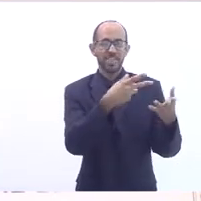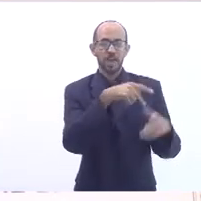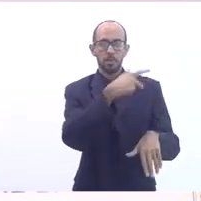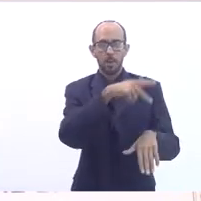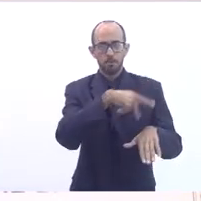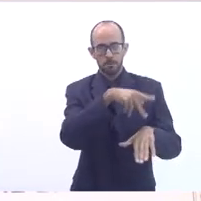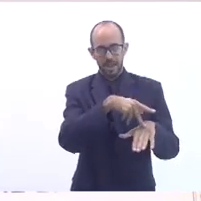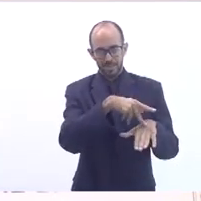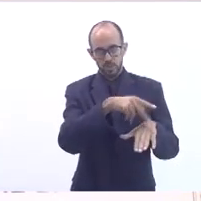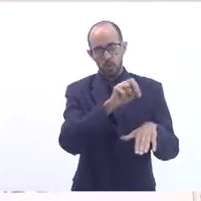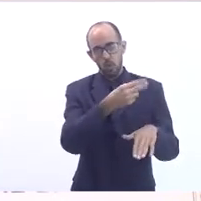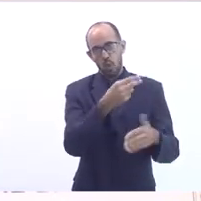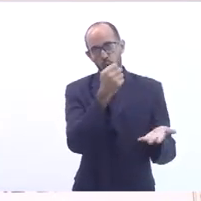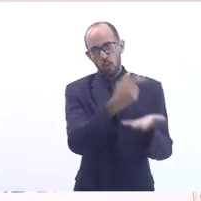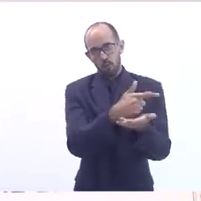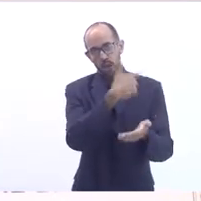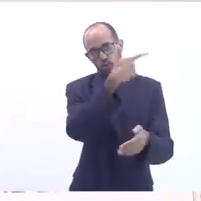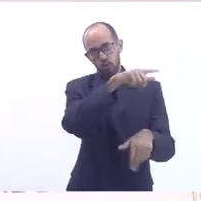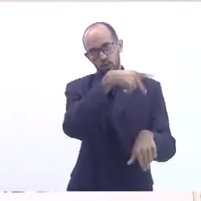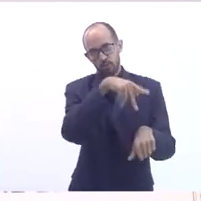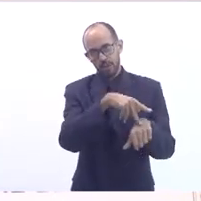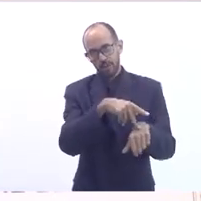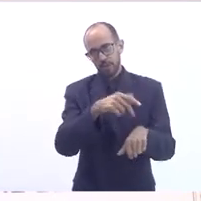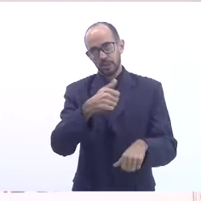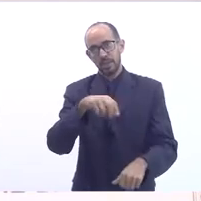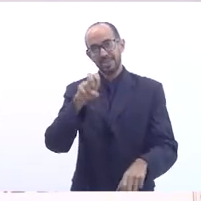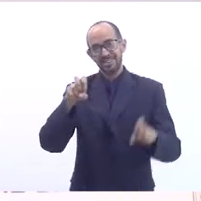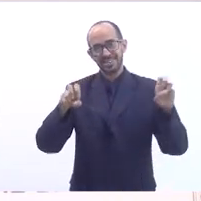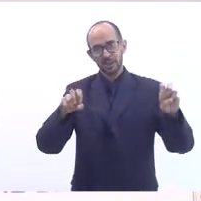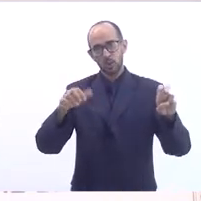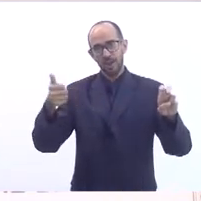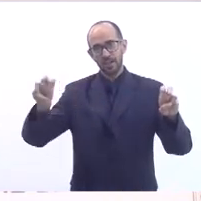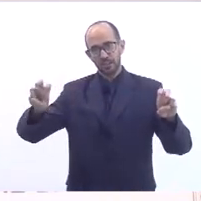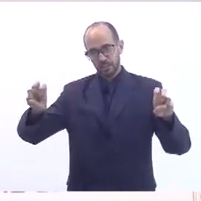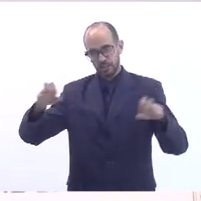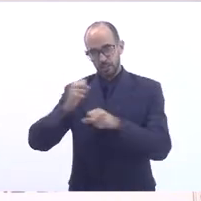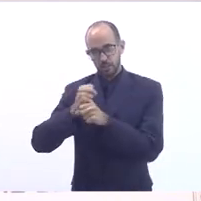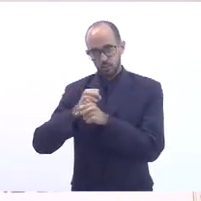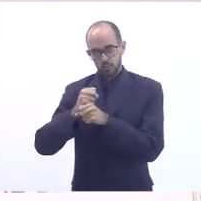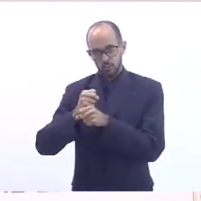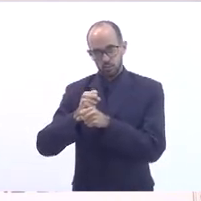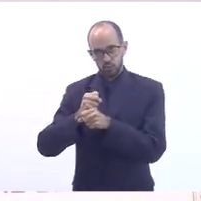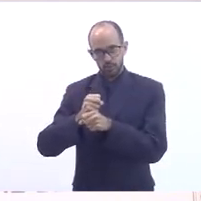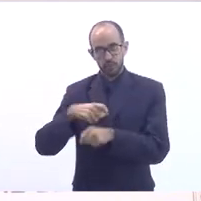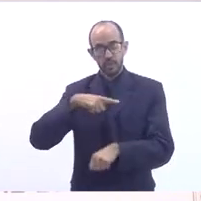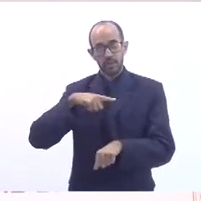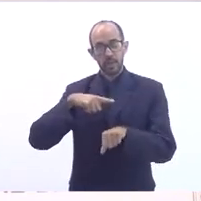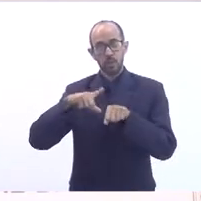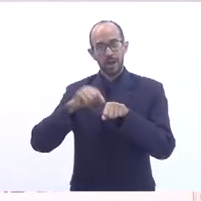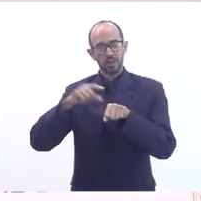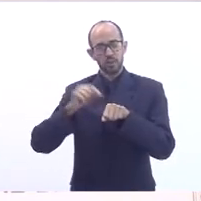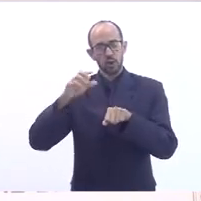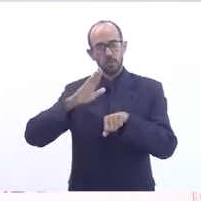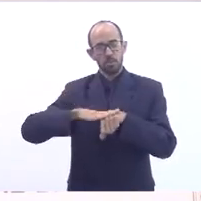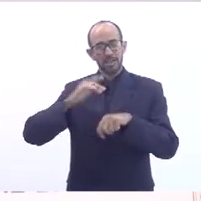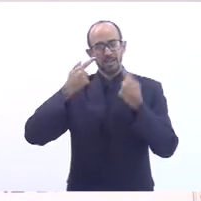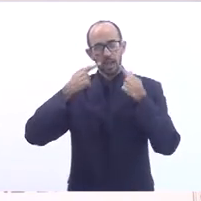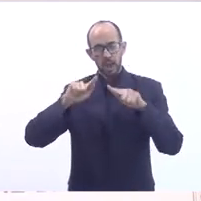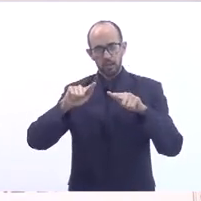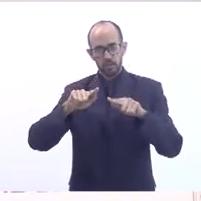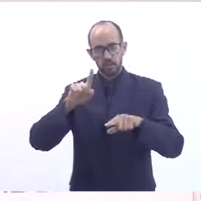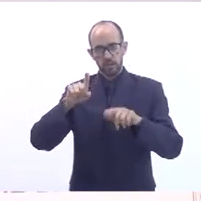ainda que gratuitamente pela de 5 a 15 anos e tem o Arthur artigo mais grave da lei de drogas